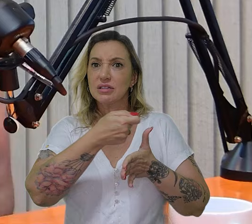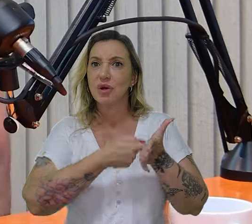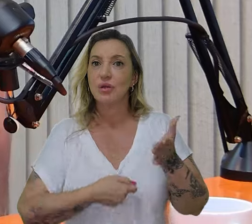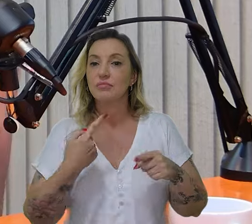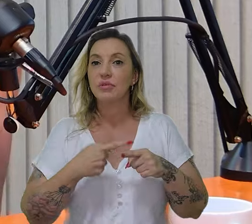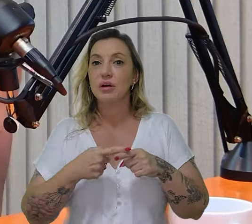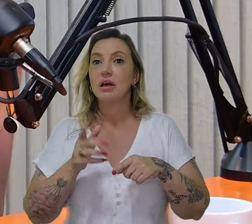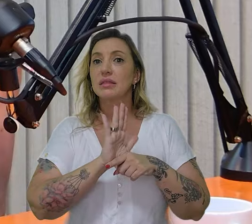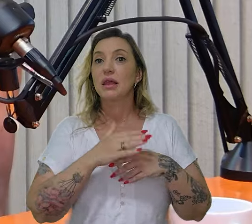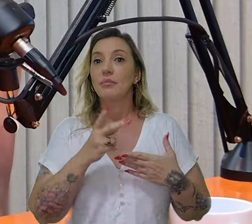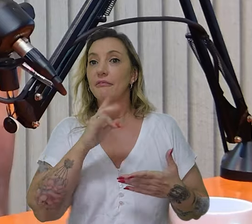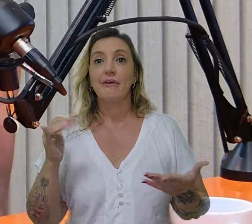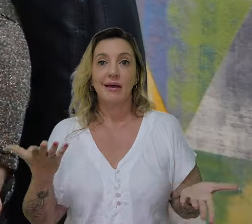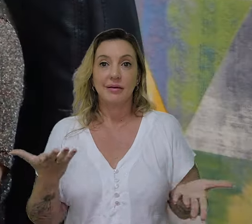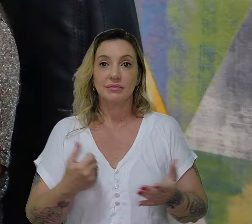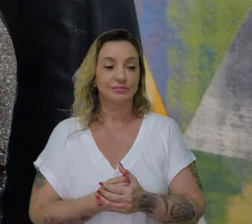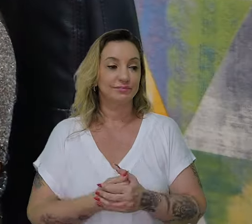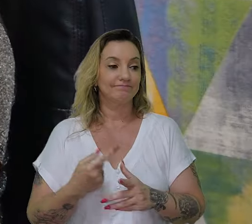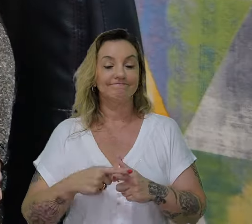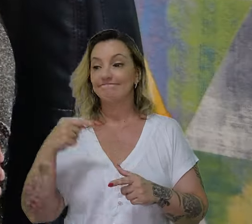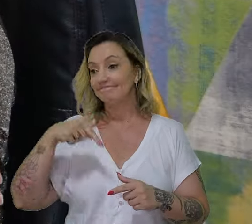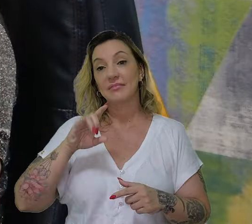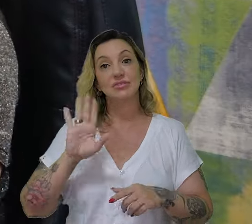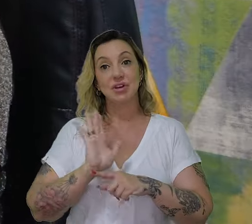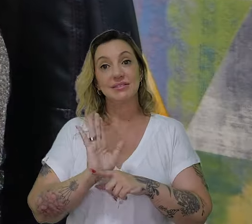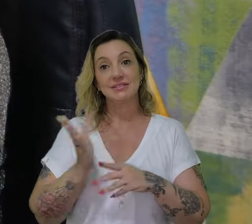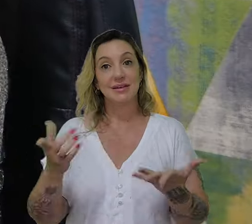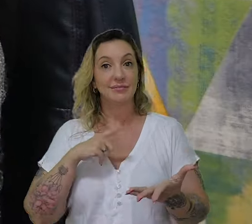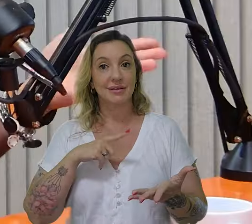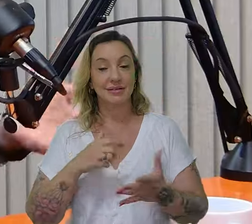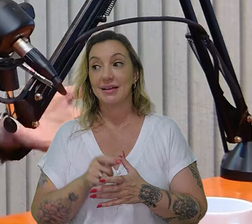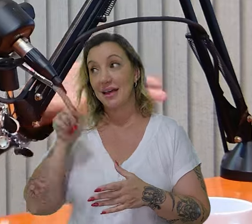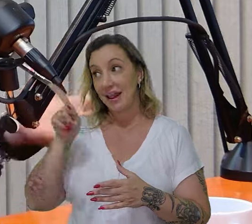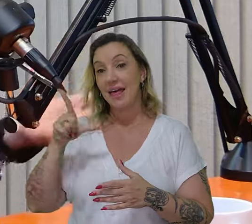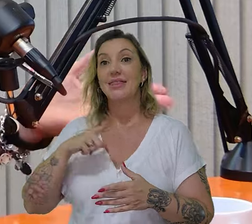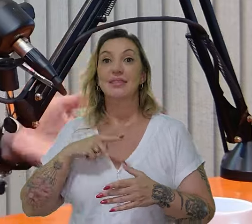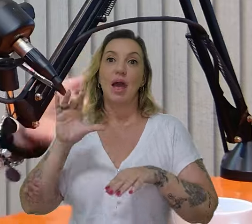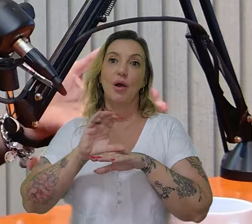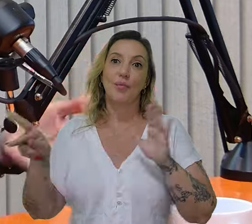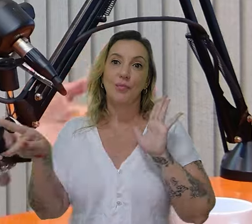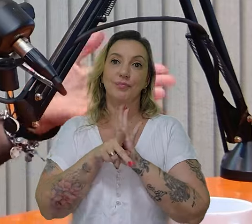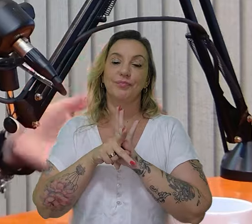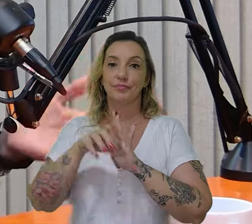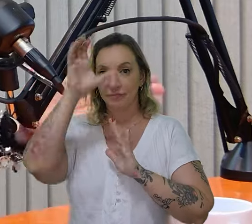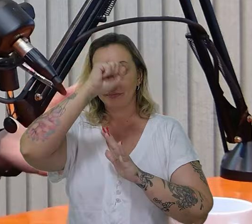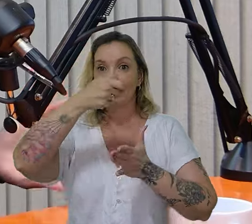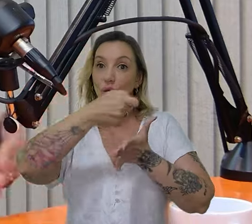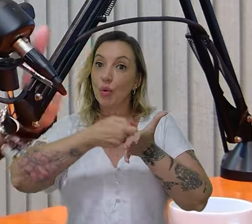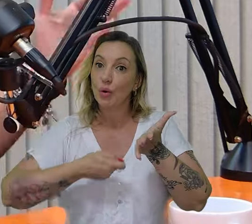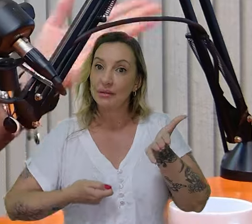que vai fazer cinema é porque aqui só tem cinema né E lá você tem um curso que é para aprender a fazer